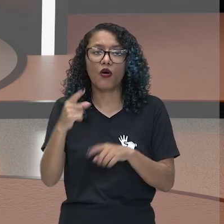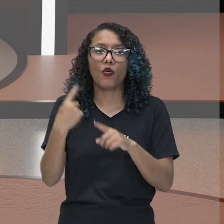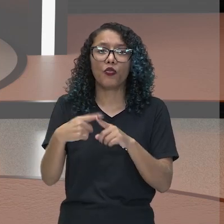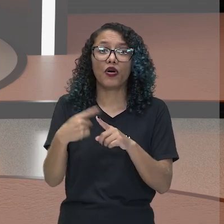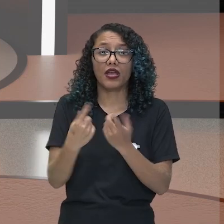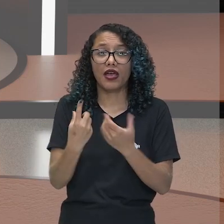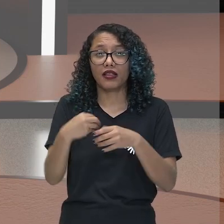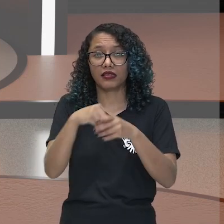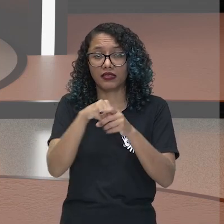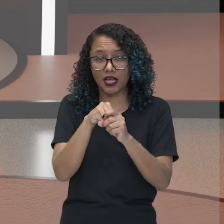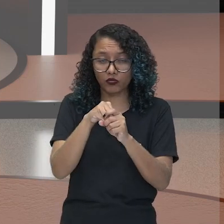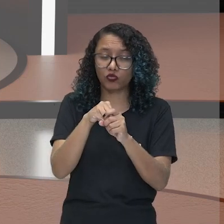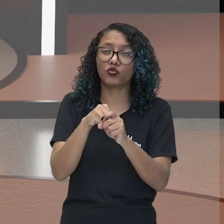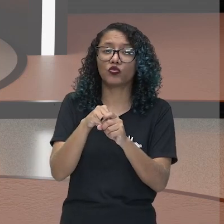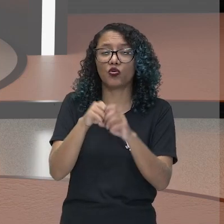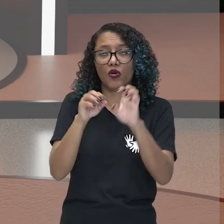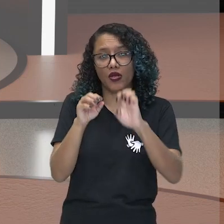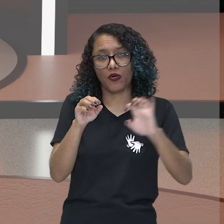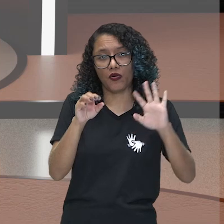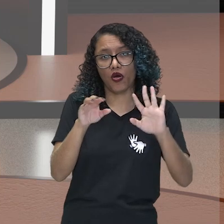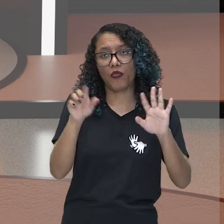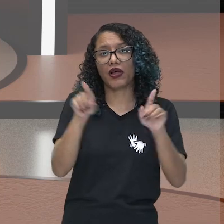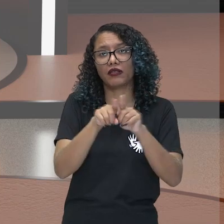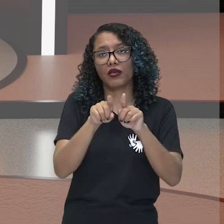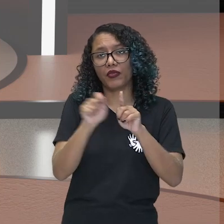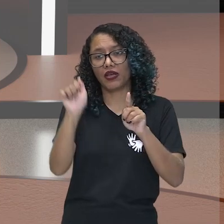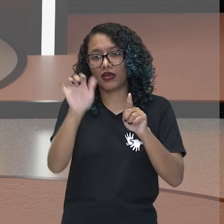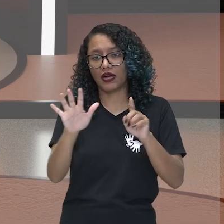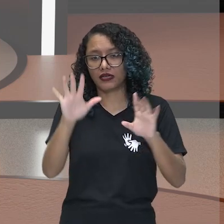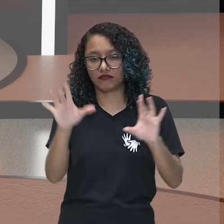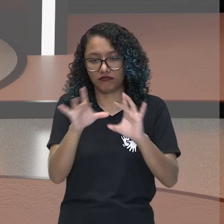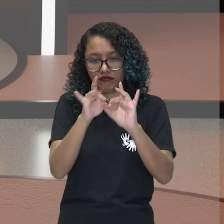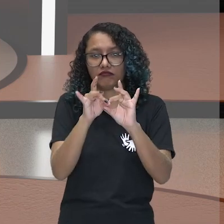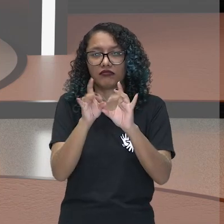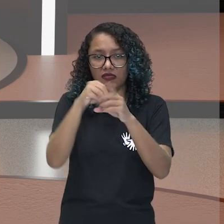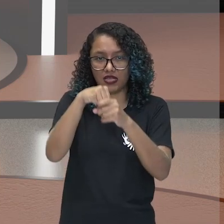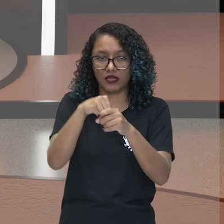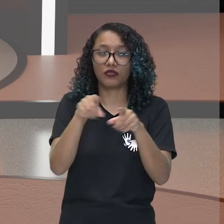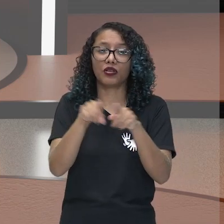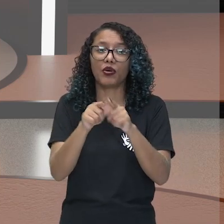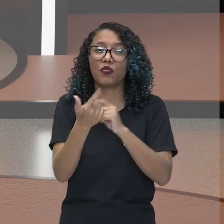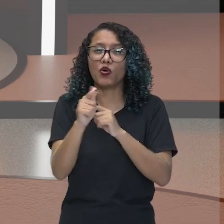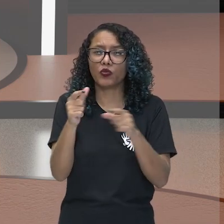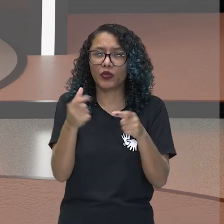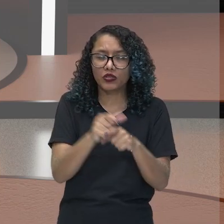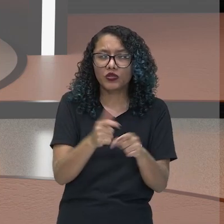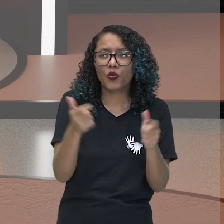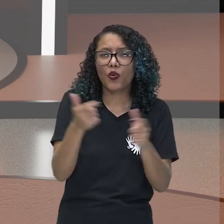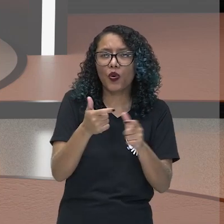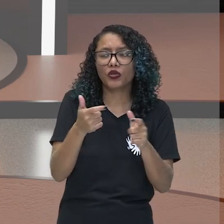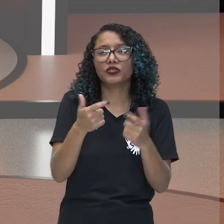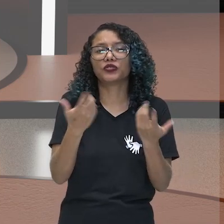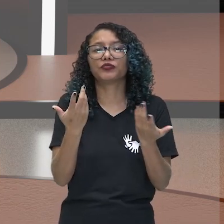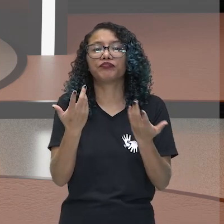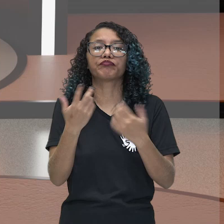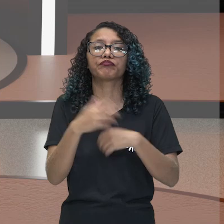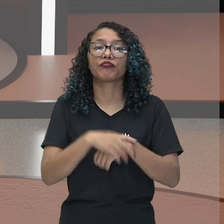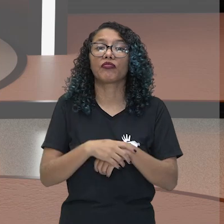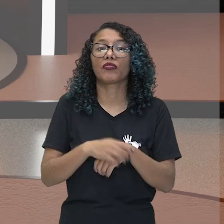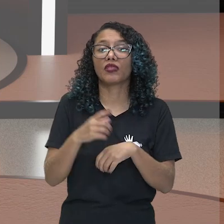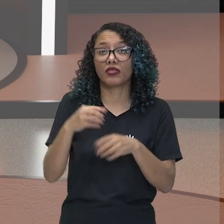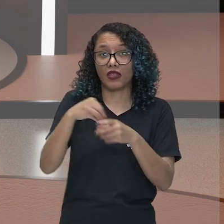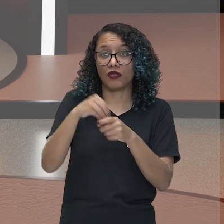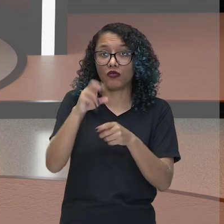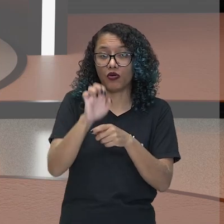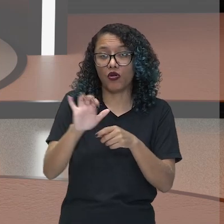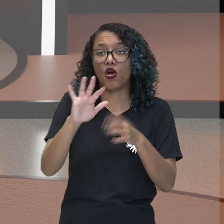da Ásia. E o menor país do mundo, também localizado na Europa, é o Vaticano. Então, a gente vai ter aí o